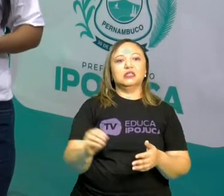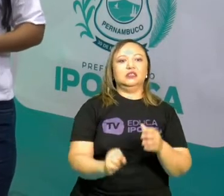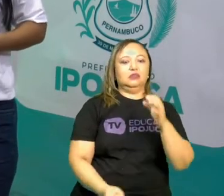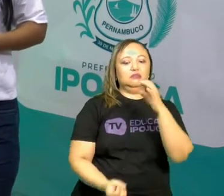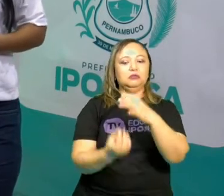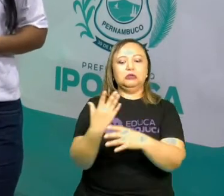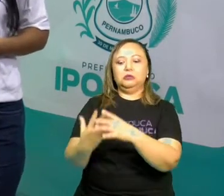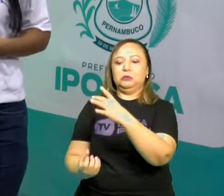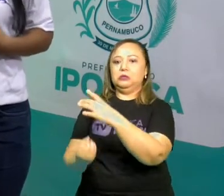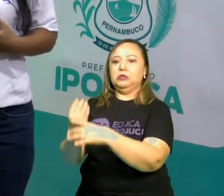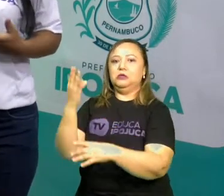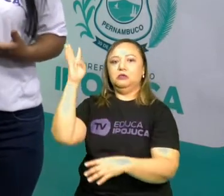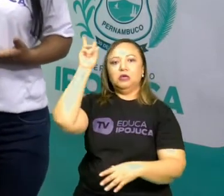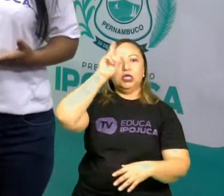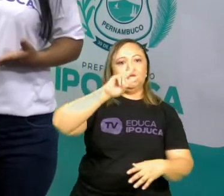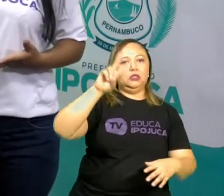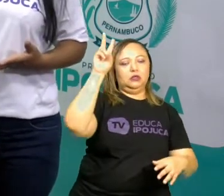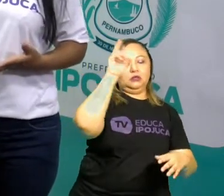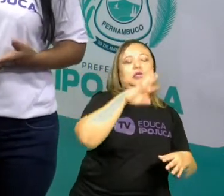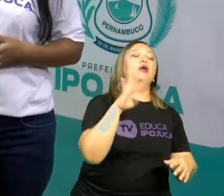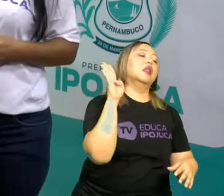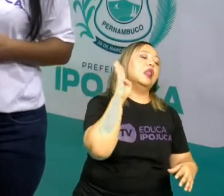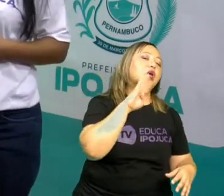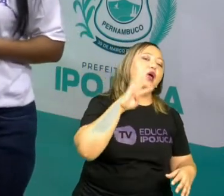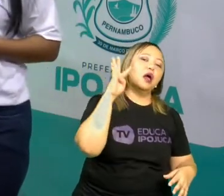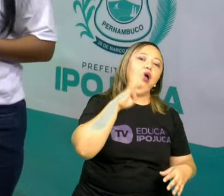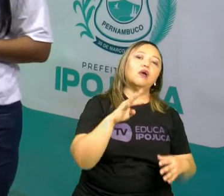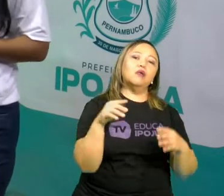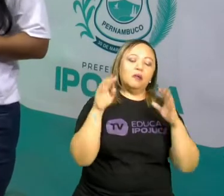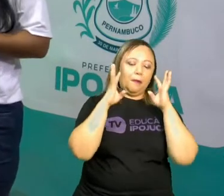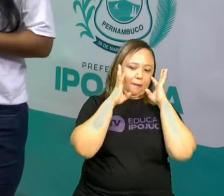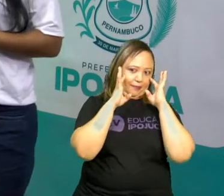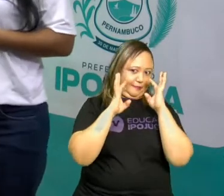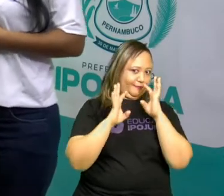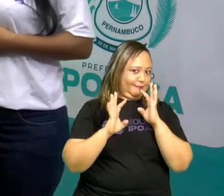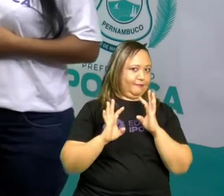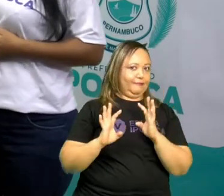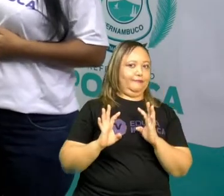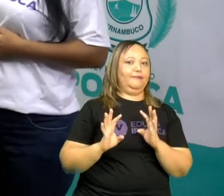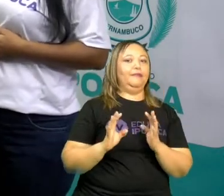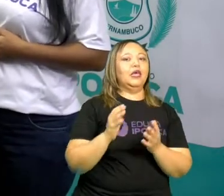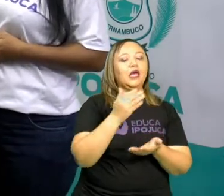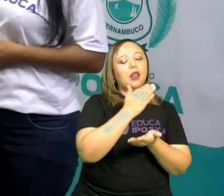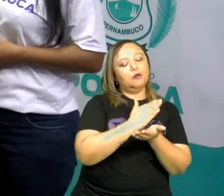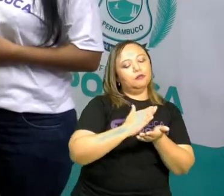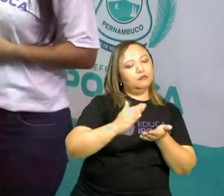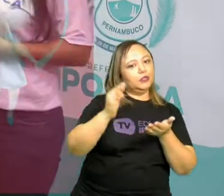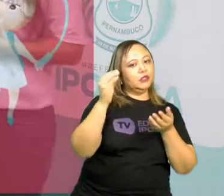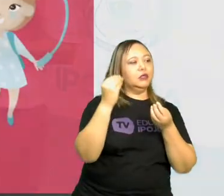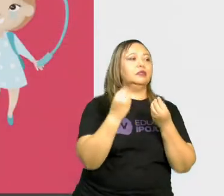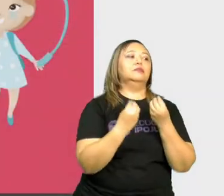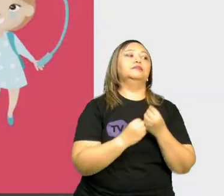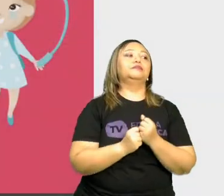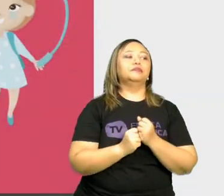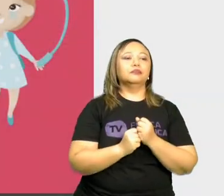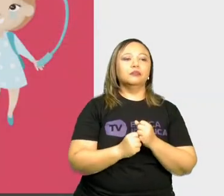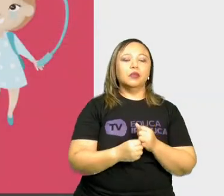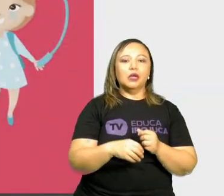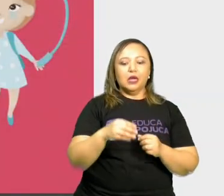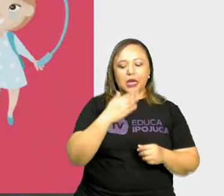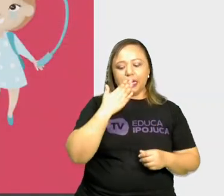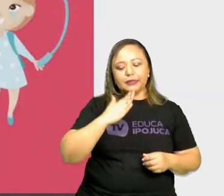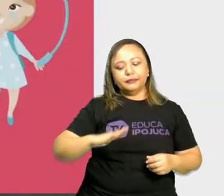criaram. E é uma historinha bem legal. Vamos prestar atenção? E ela começa assim: